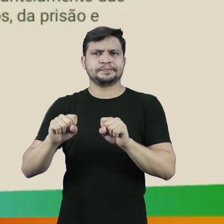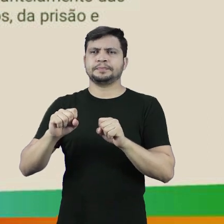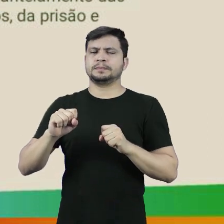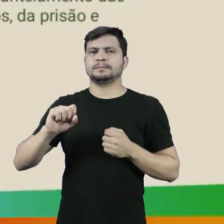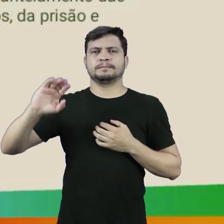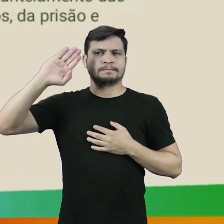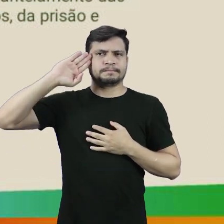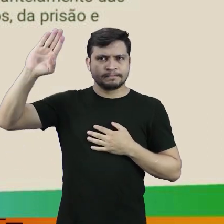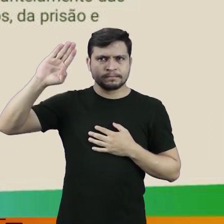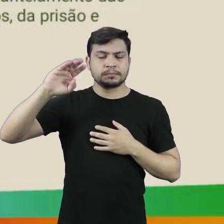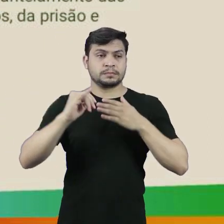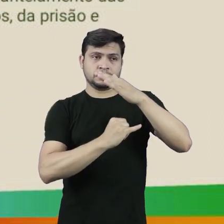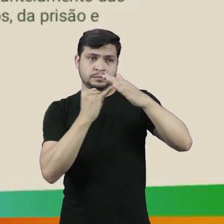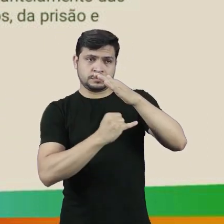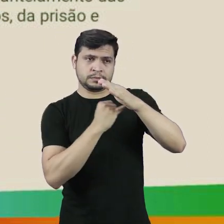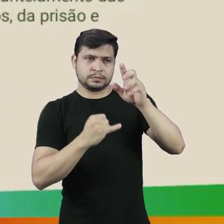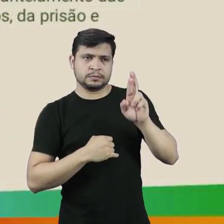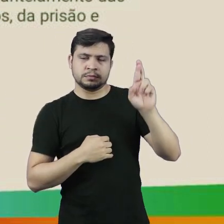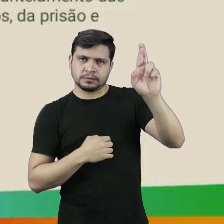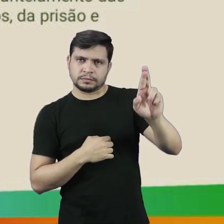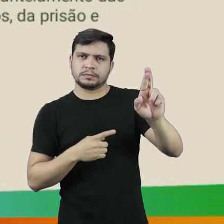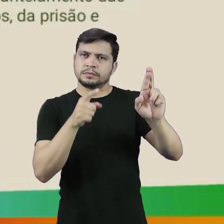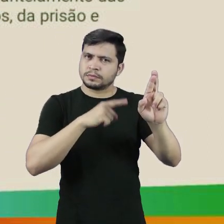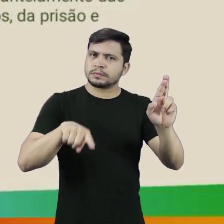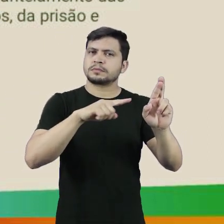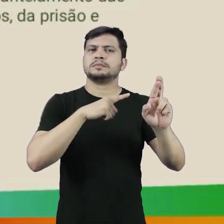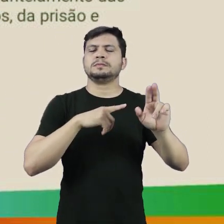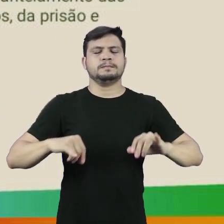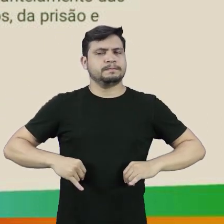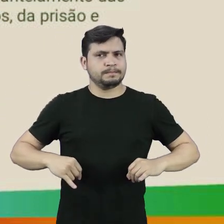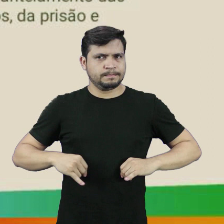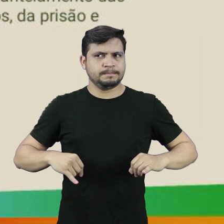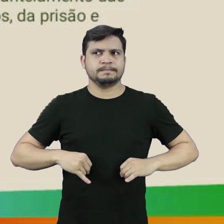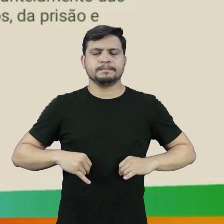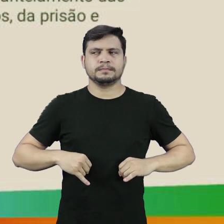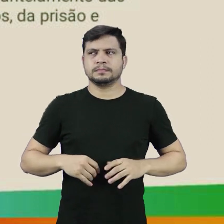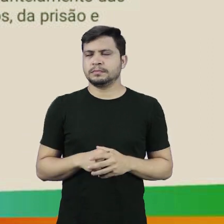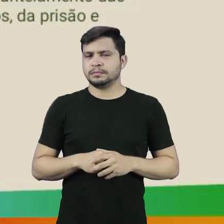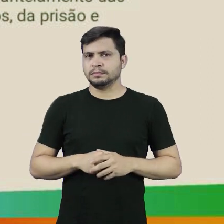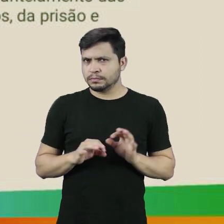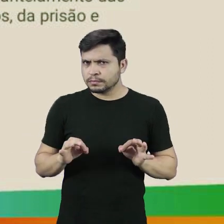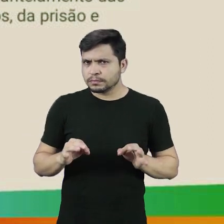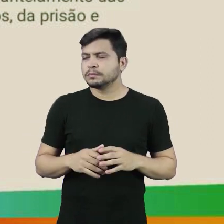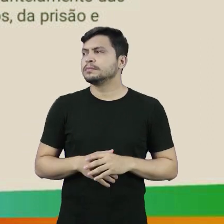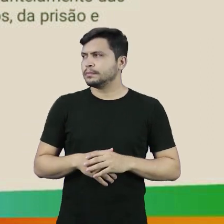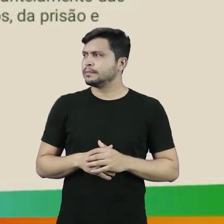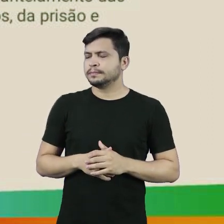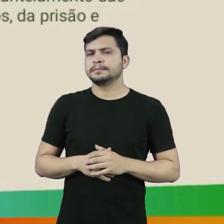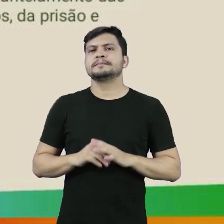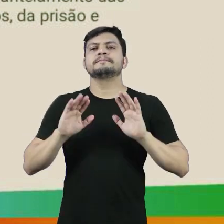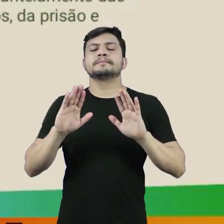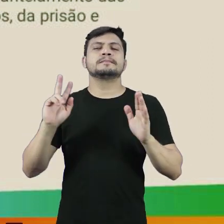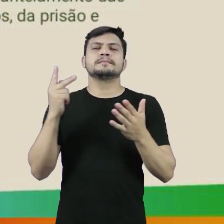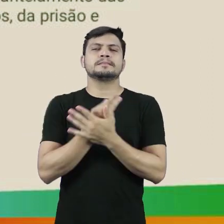as instituições representativas sofreram abalos. Correto, professor? Até aqui? Correto. Ocorreu a falência